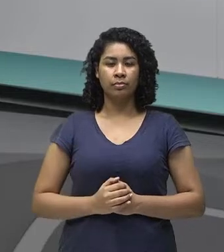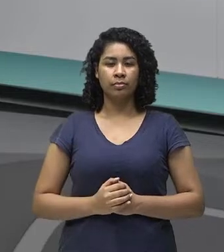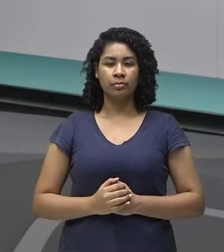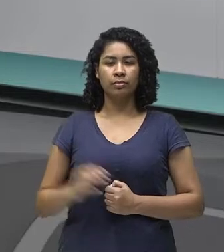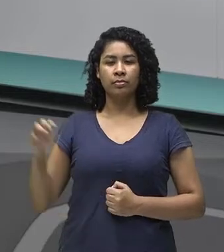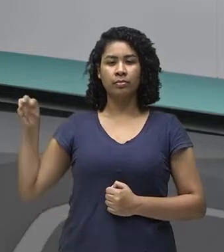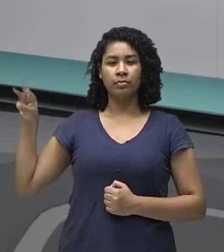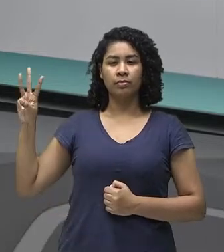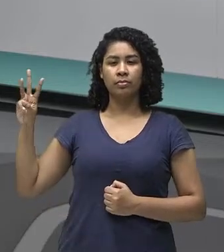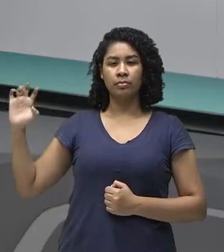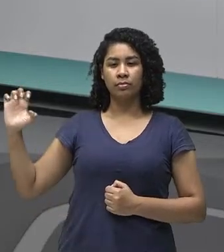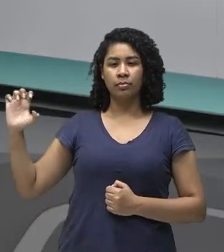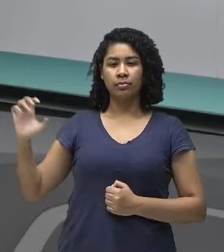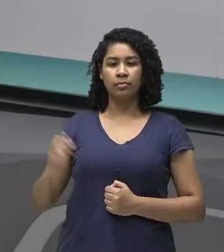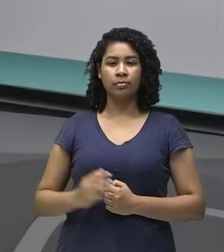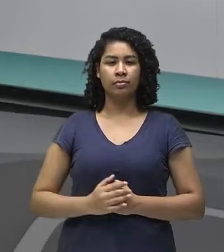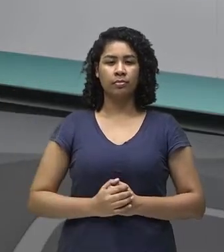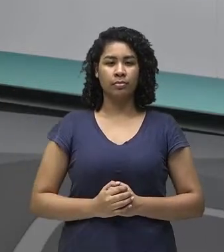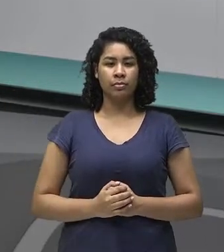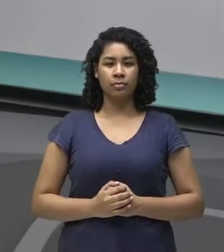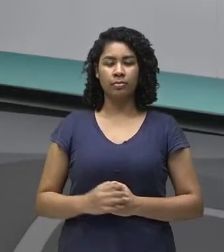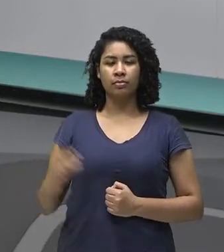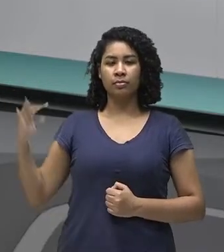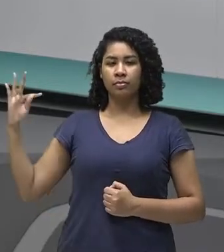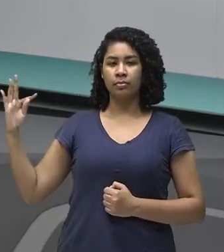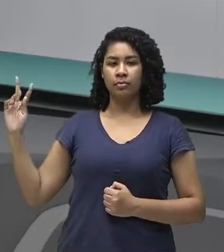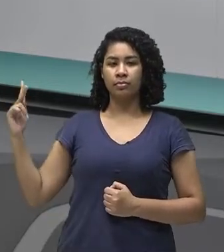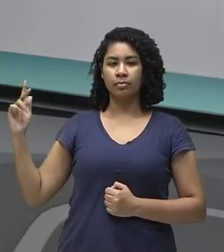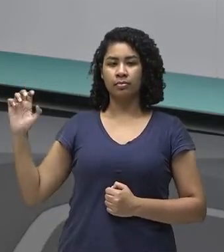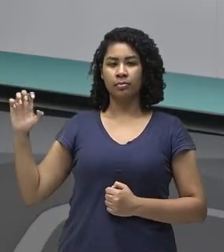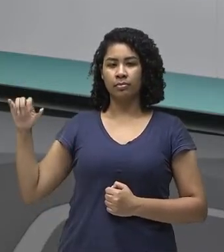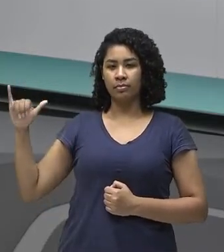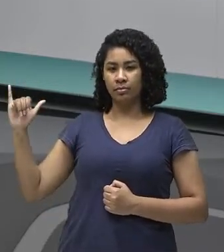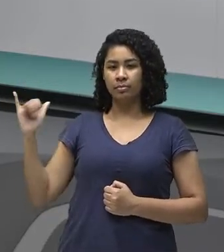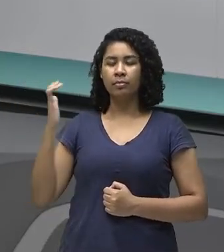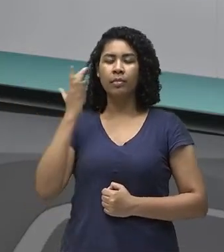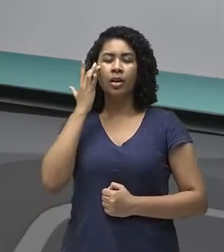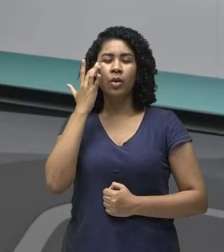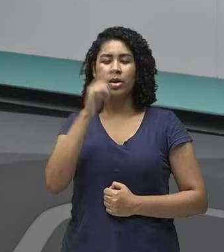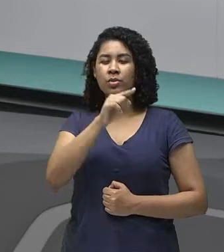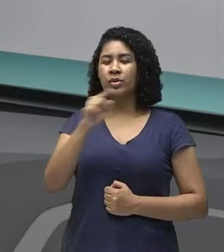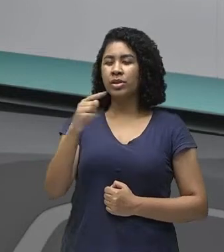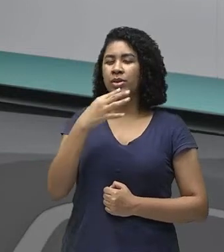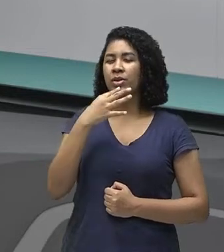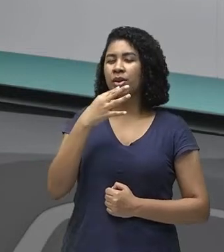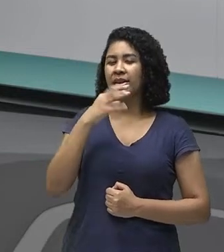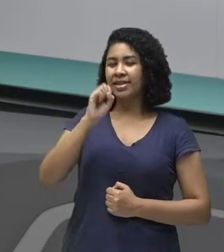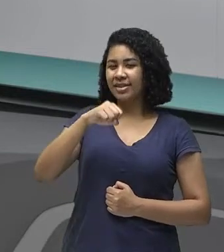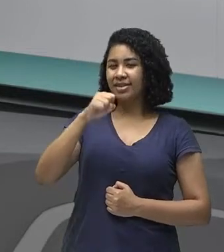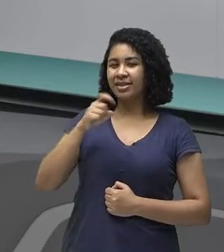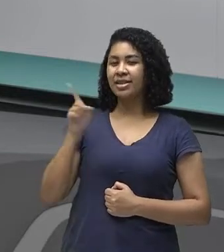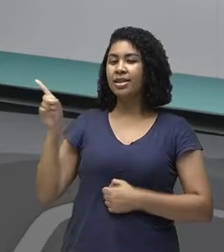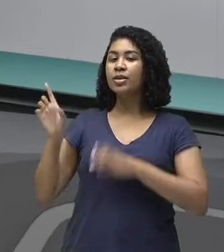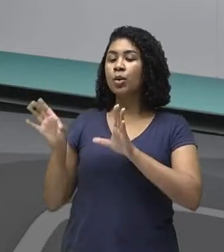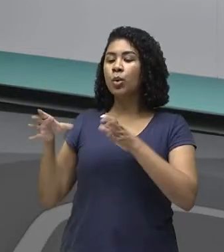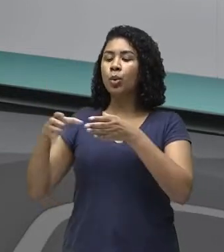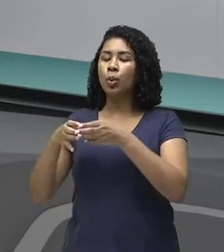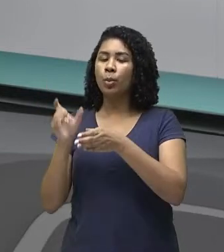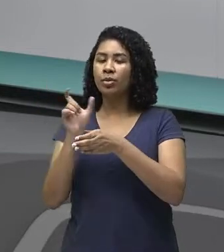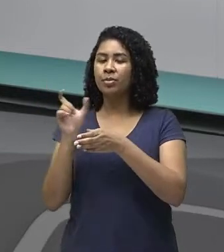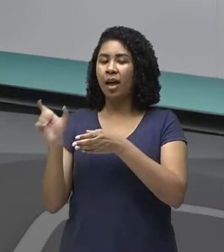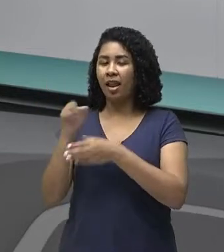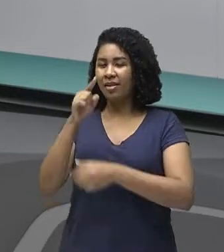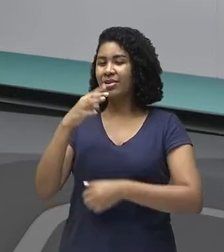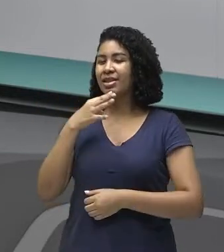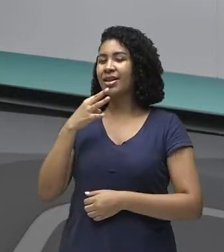acho que vocês já mataram aí a charada de qual é essa classe gramatical, do que elas significam. Vamos então ver aqui juntos